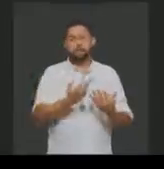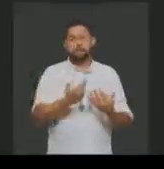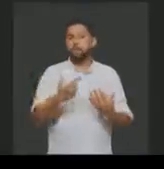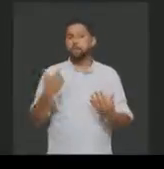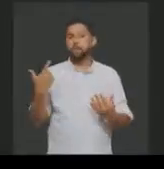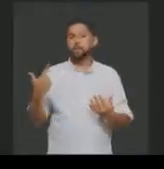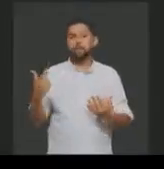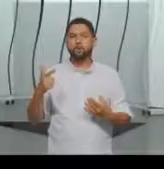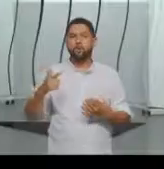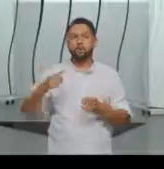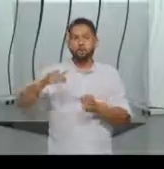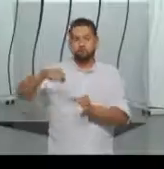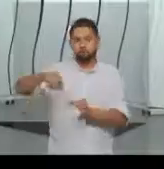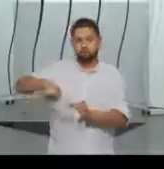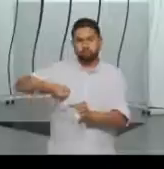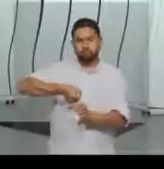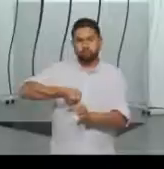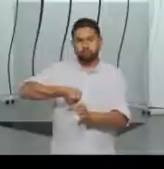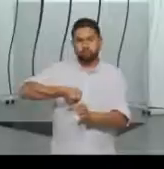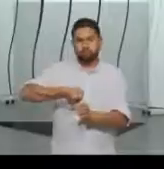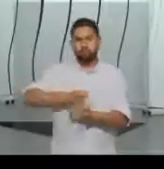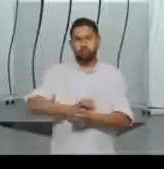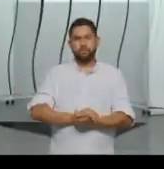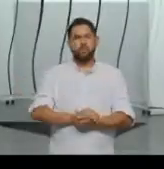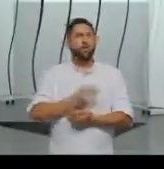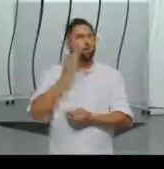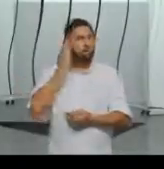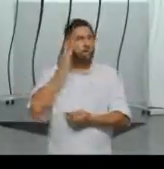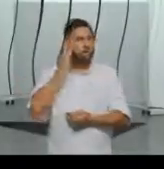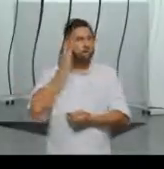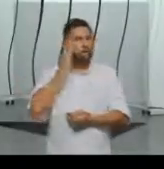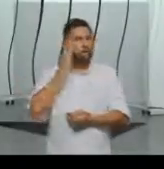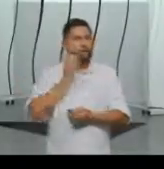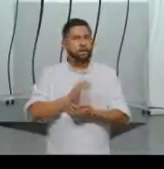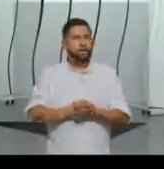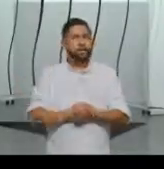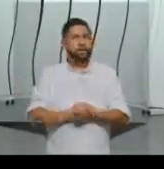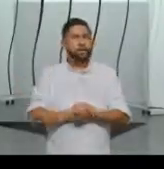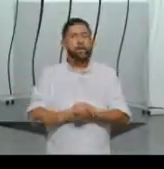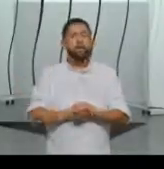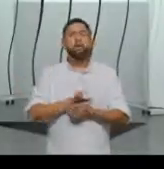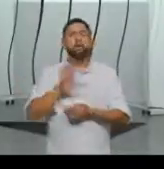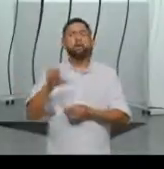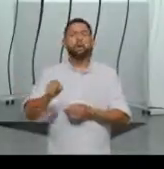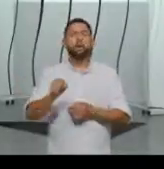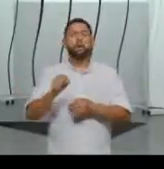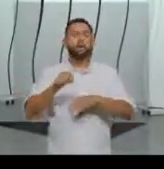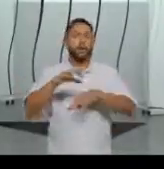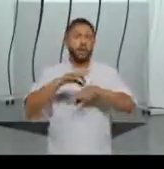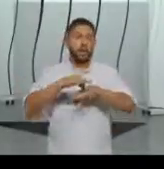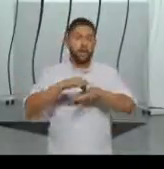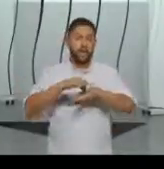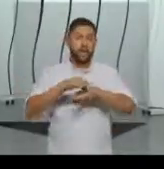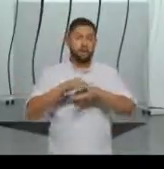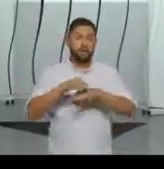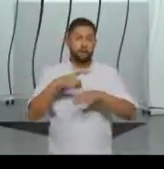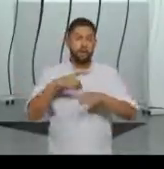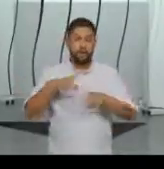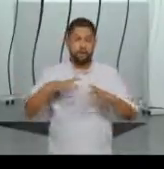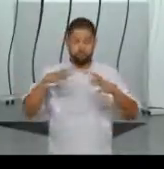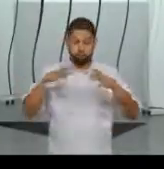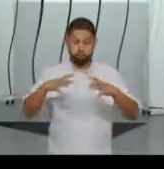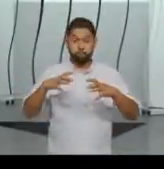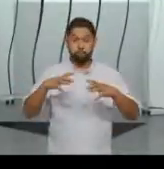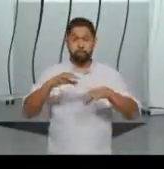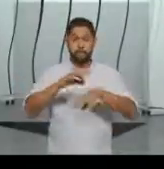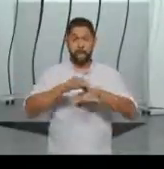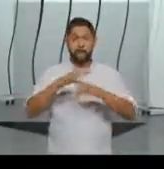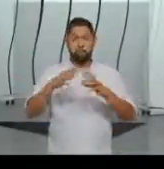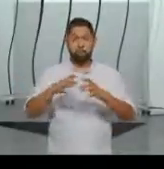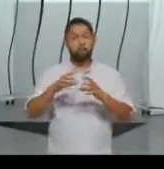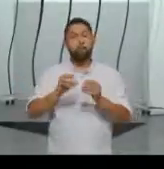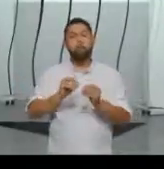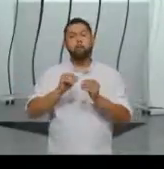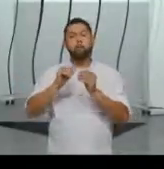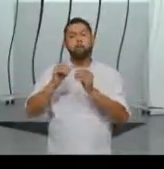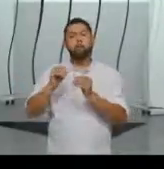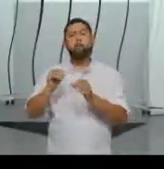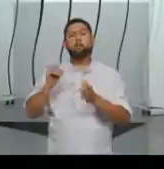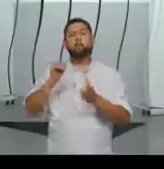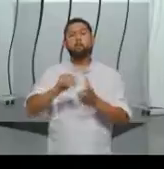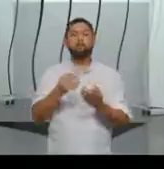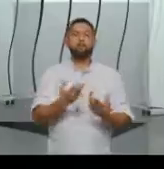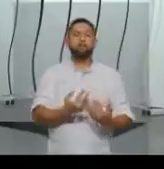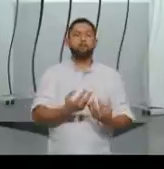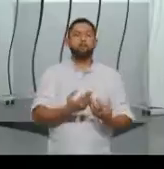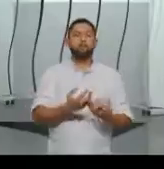pressão. Então, vamos pensar o seguinte, eu pego lá uma carne, né, um pedaço inteiro e começo a cozinhar. Ela vai